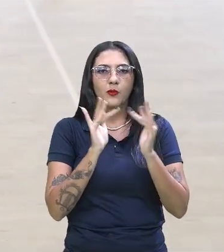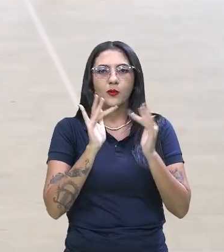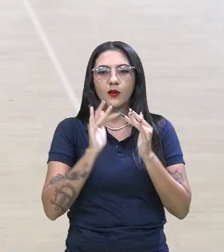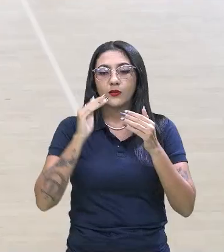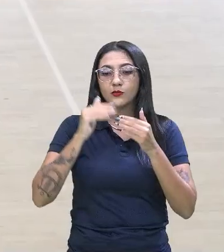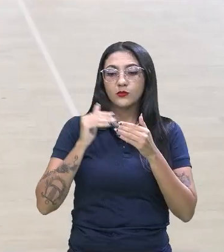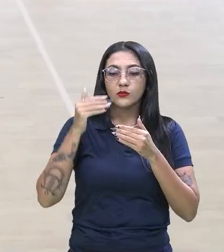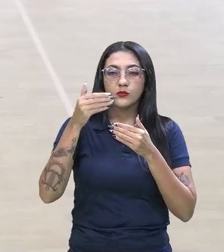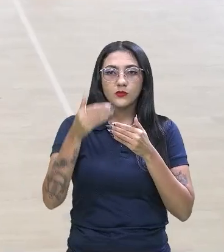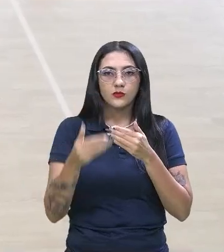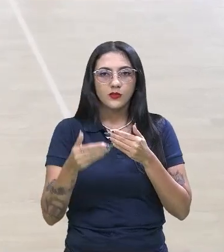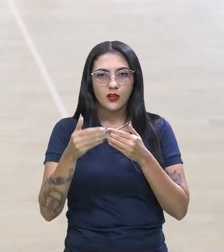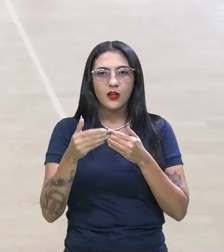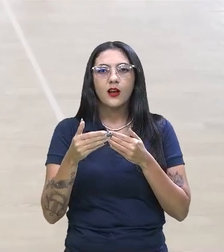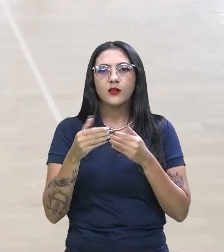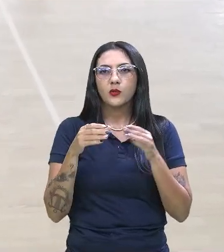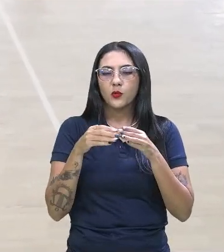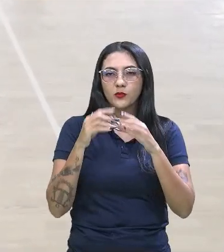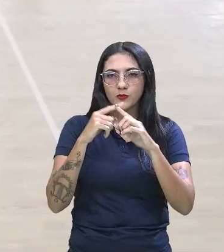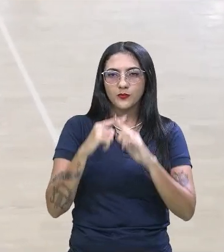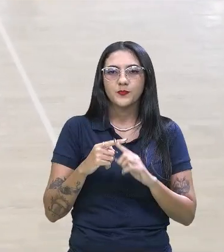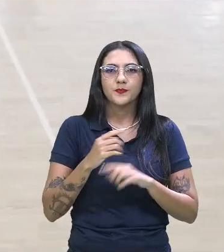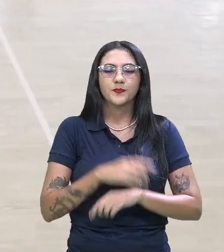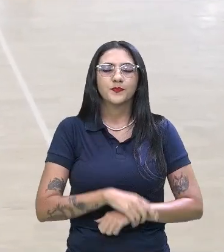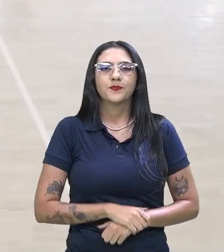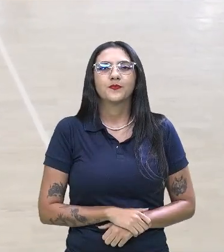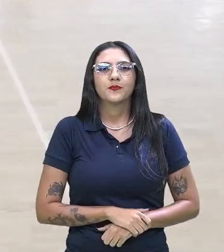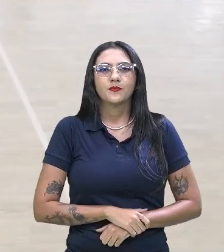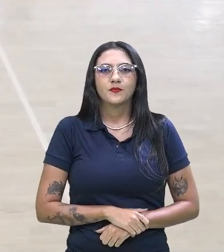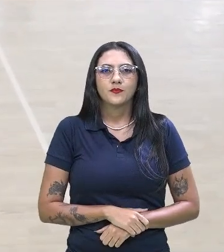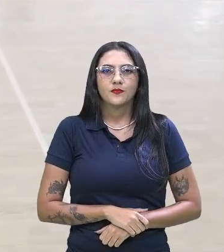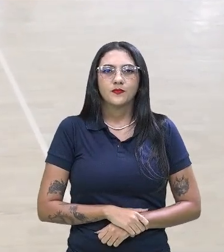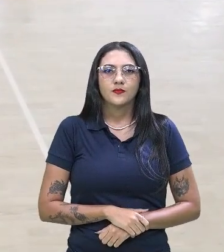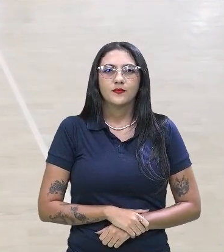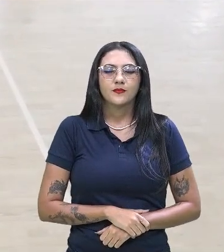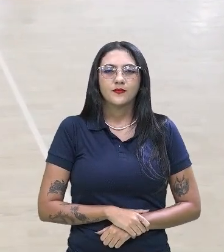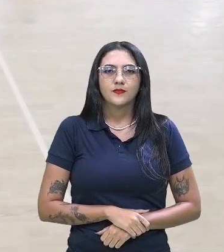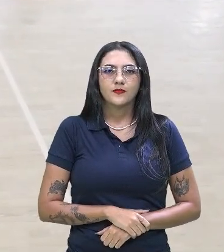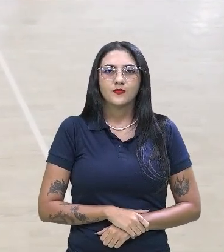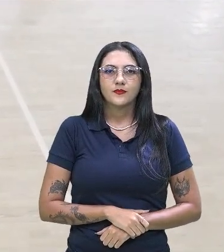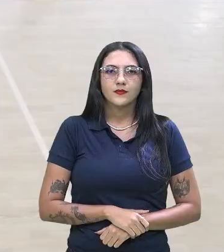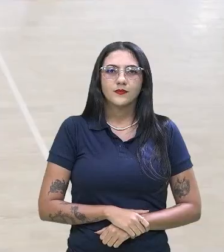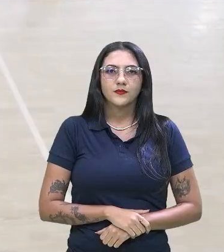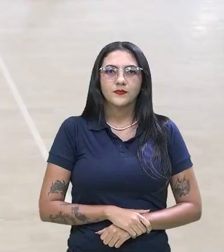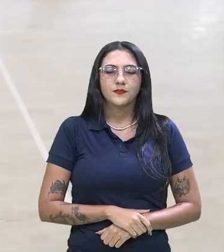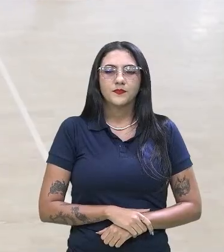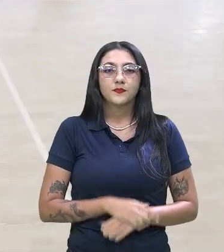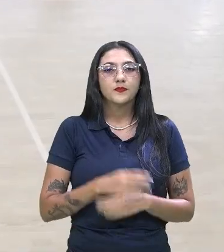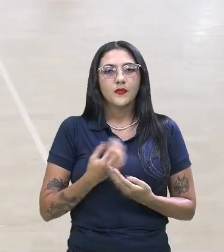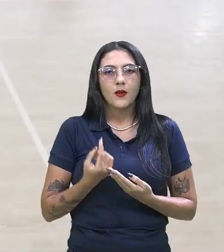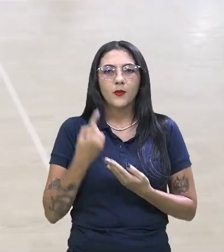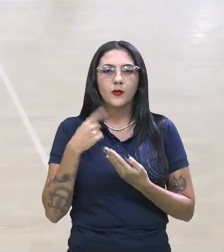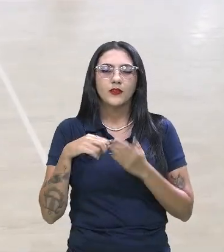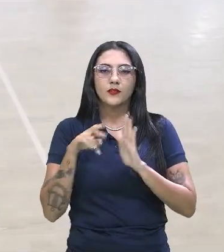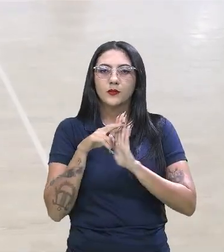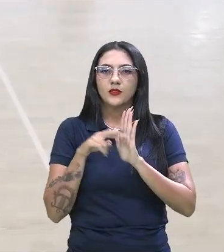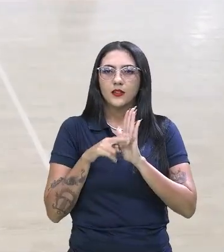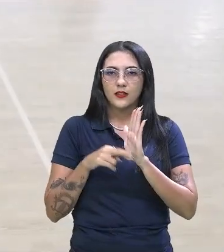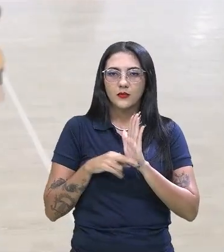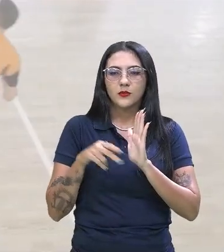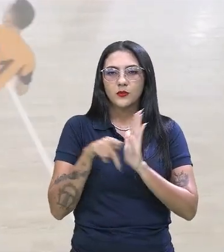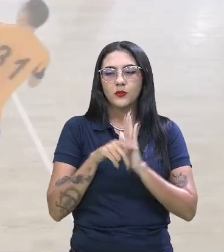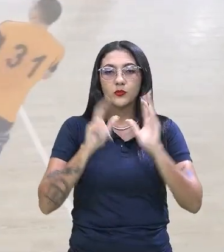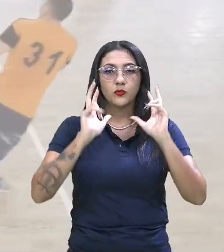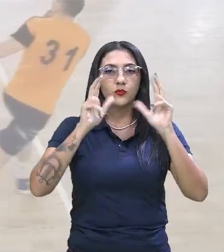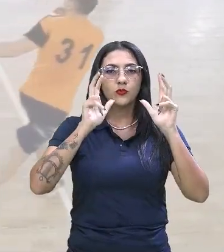na próxima jogada do time do outro lado. Muito bem, então esses são os fundamentos do voleibol. E